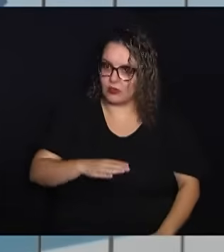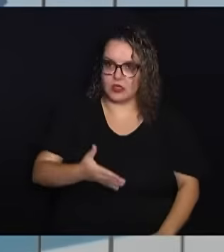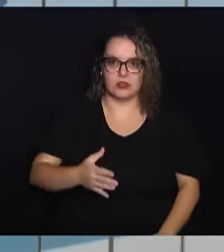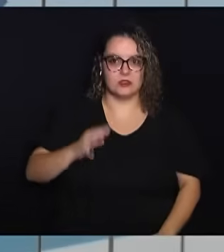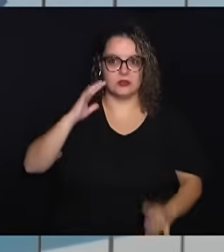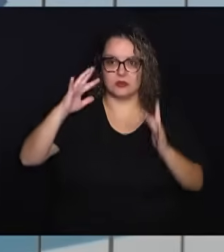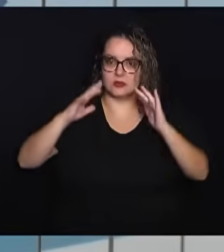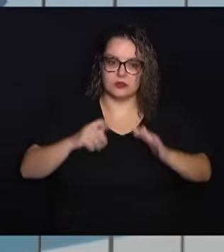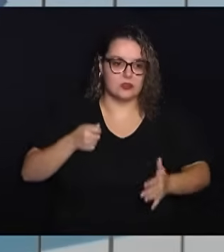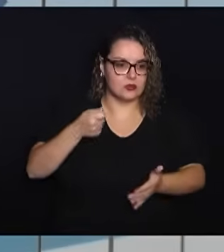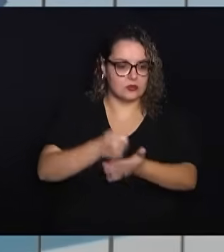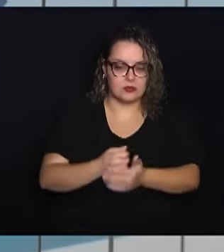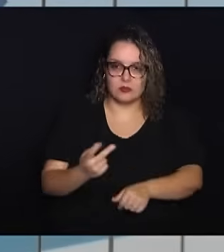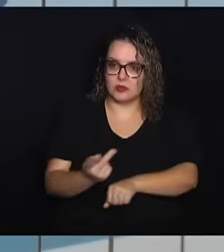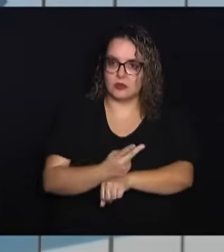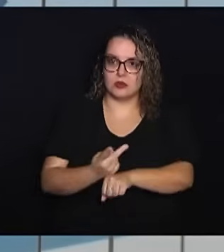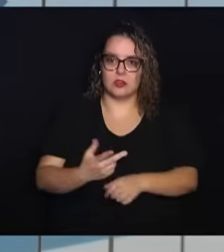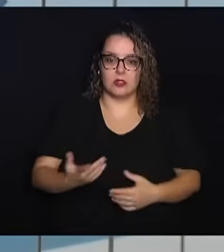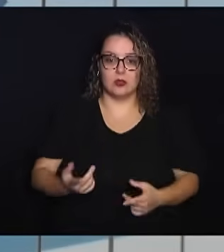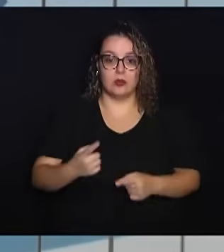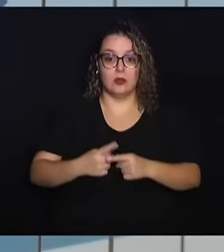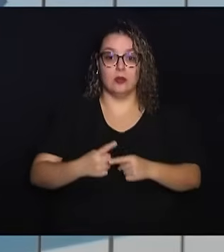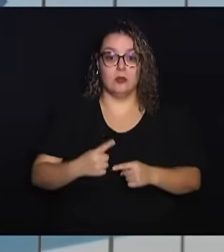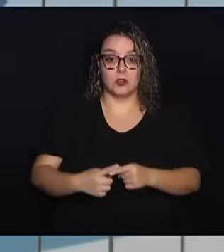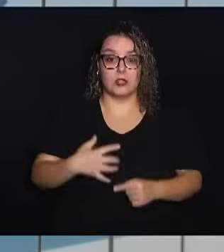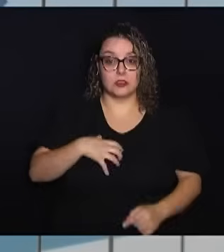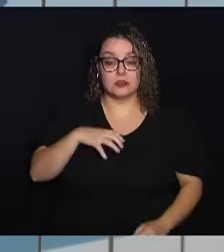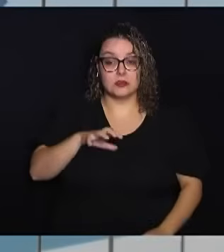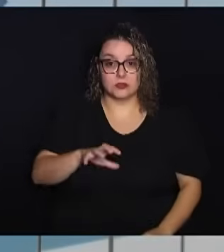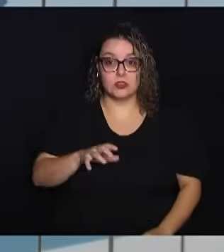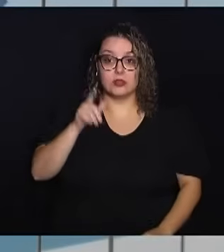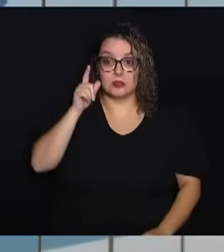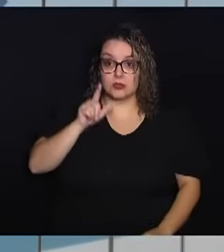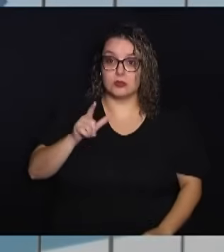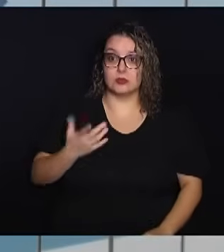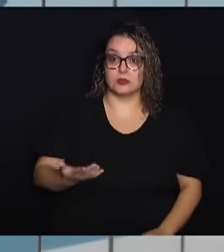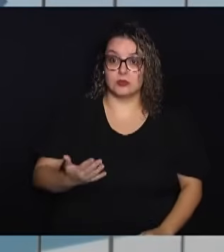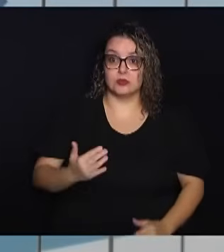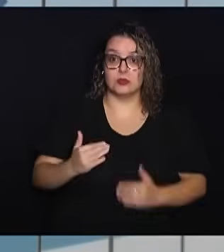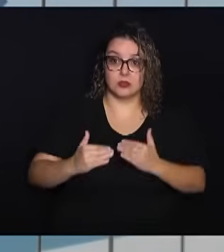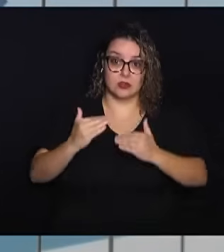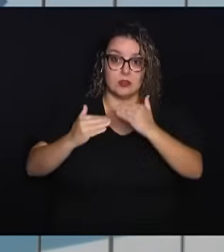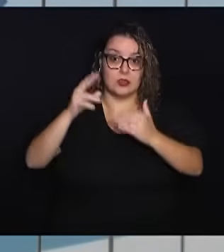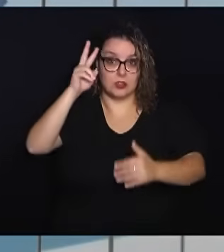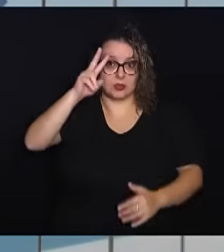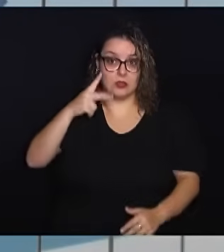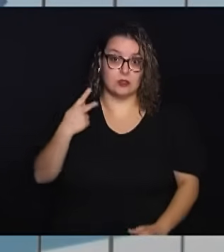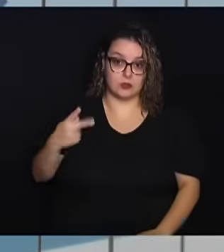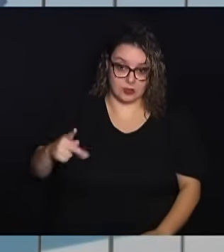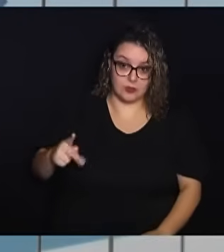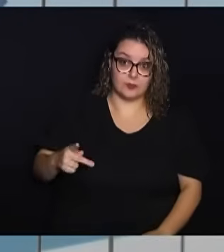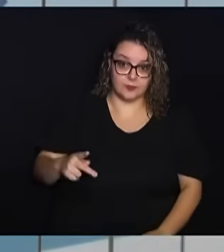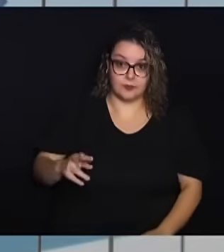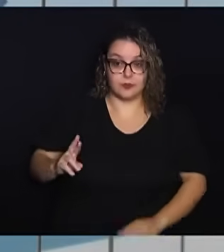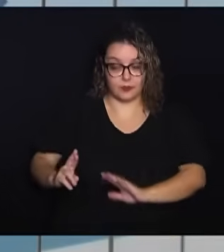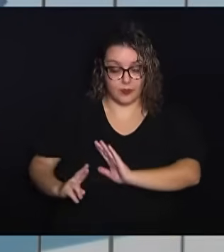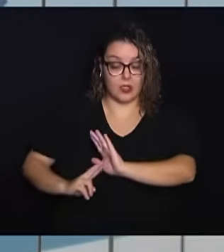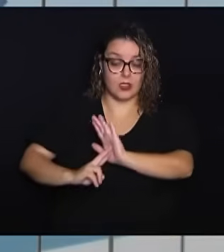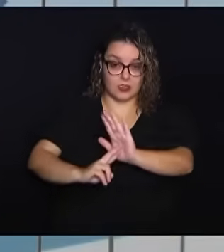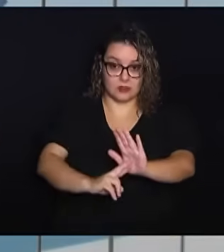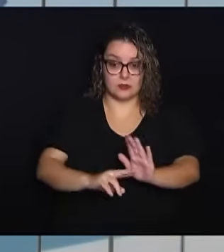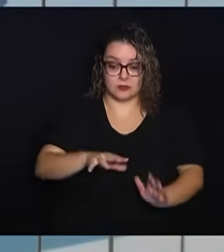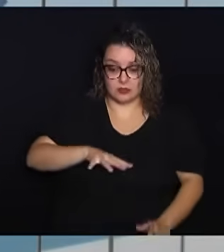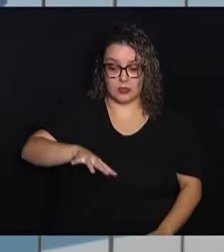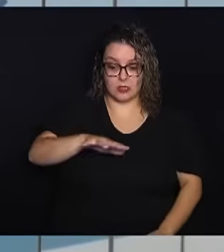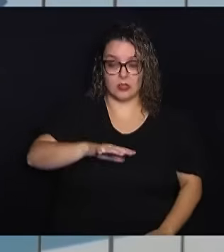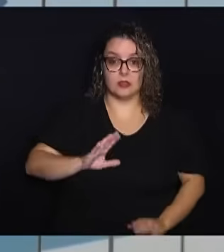tenho que buscar, porque foi dessa forma que ele construiu a história dele, né? E se tornou essa referência no mundo do